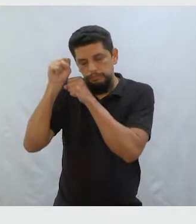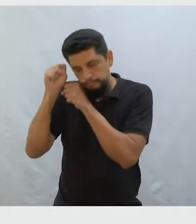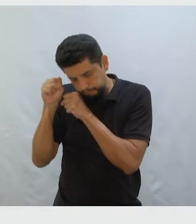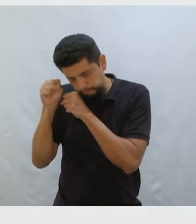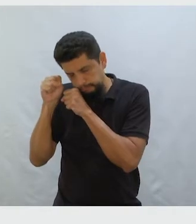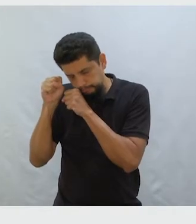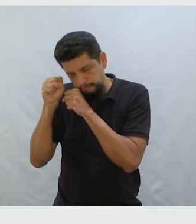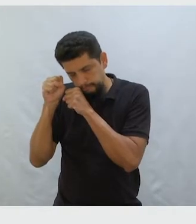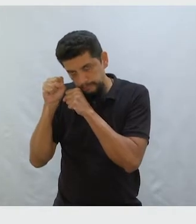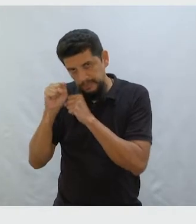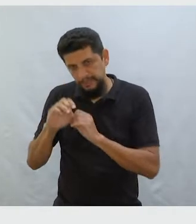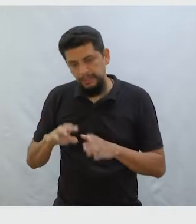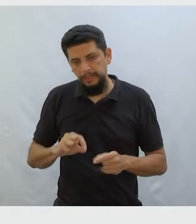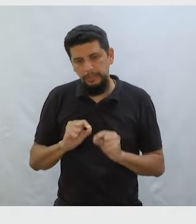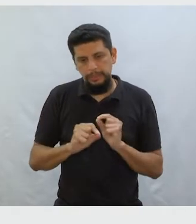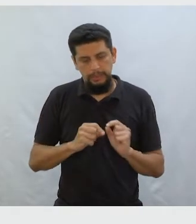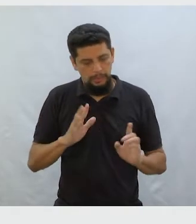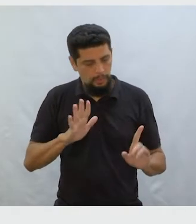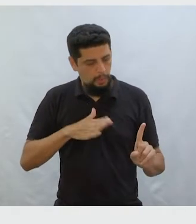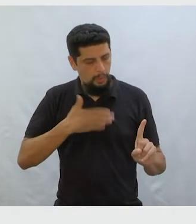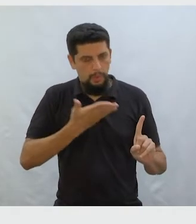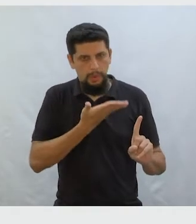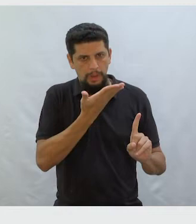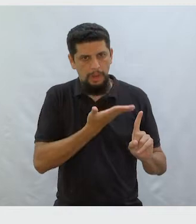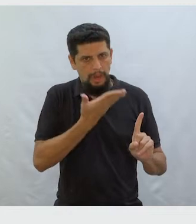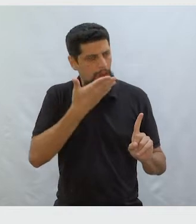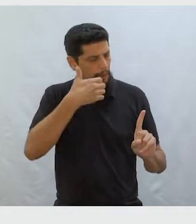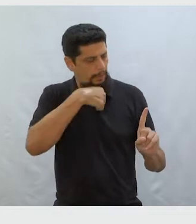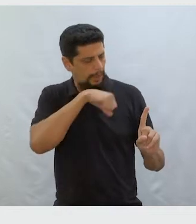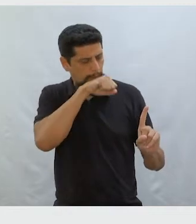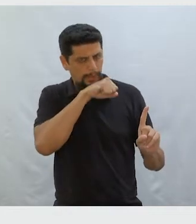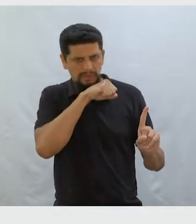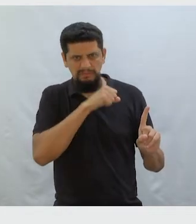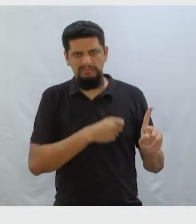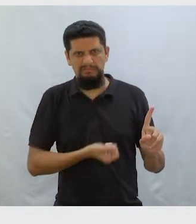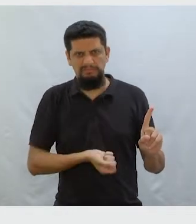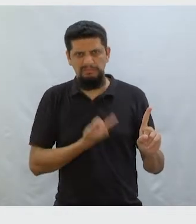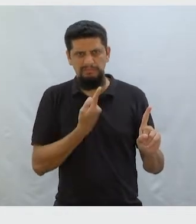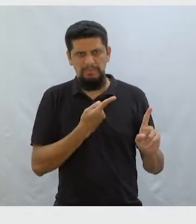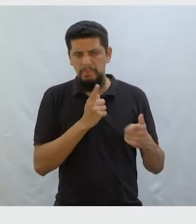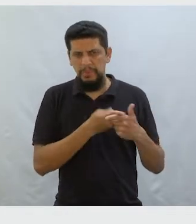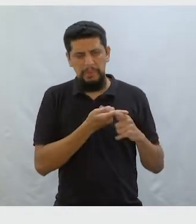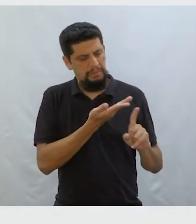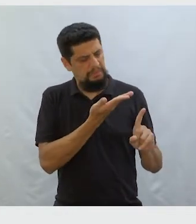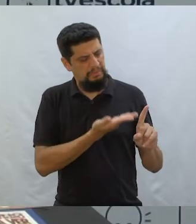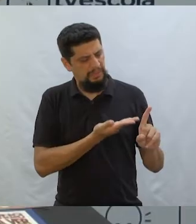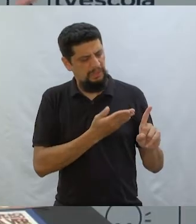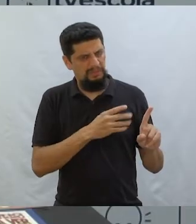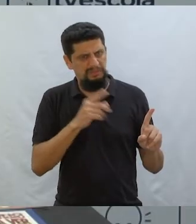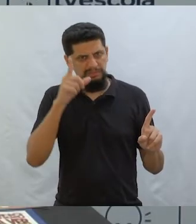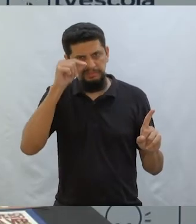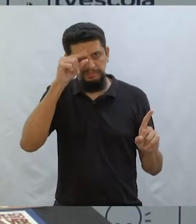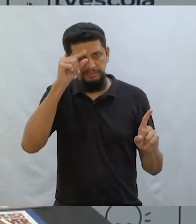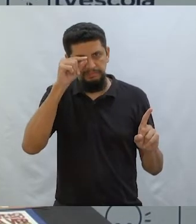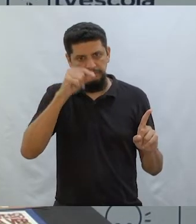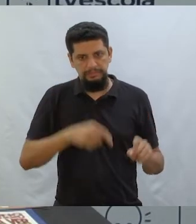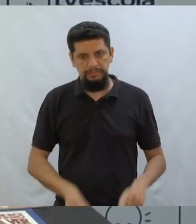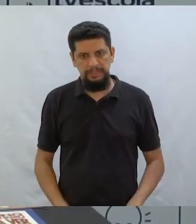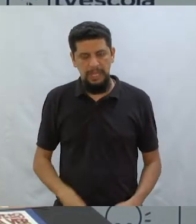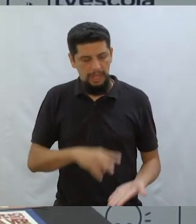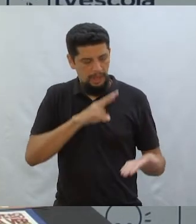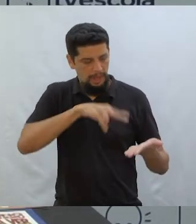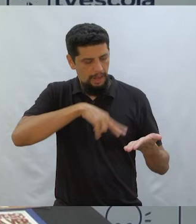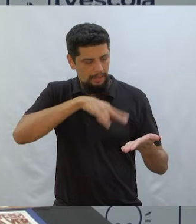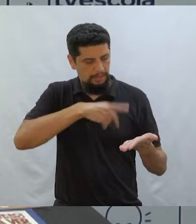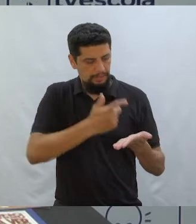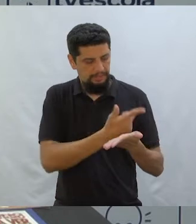uma soneca depois do almoço o que espantou muito a mãe claro por que que ele ficou com sono ficou até tarde fazendo as